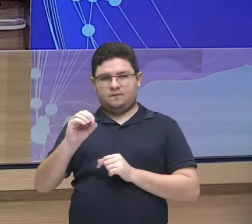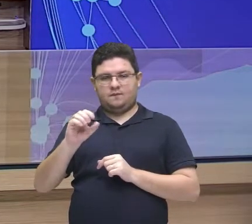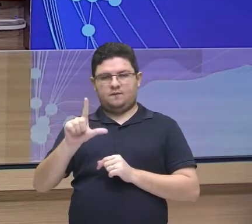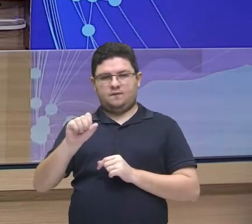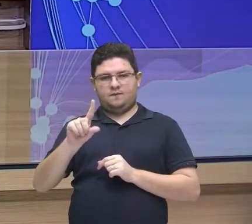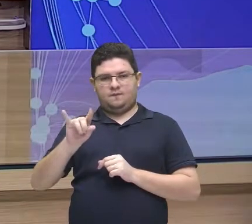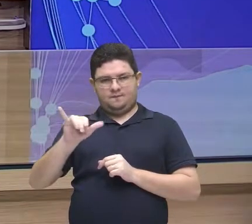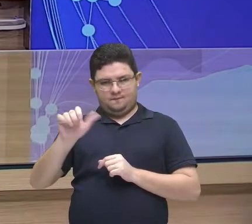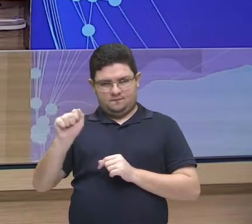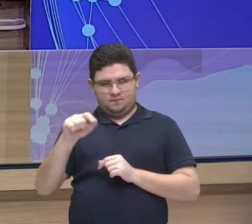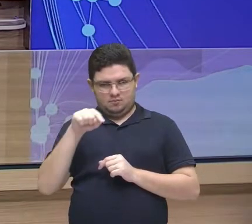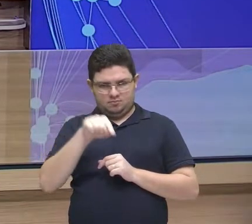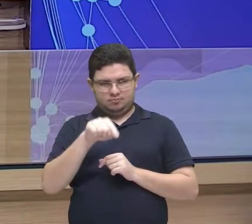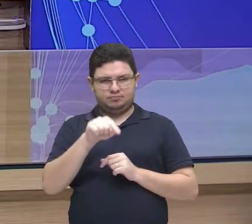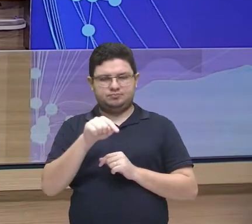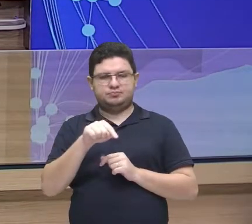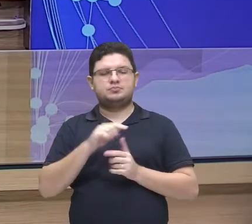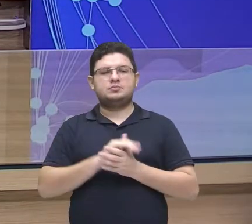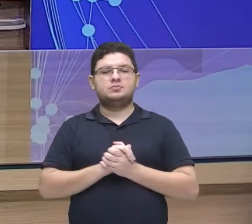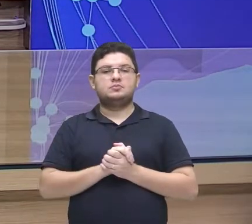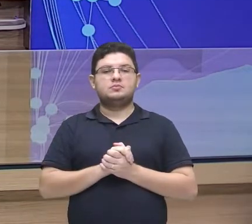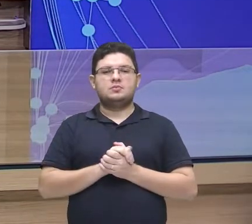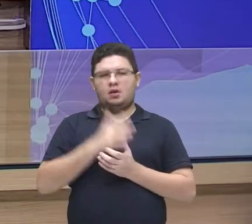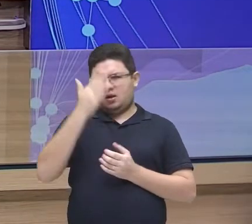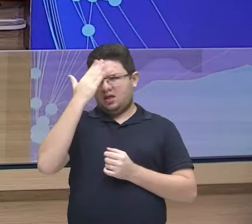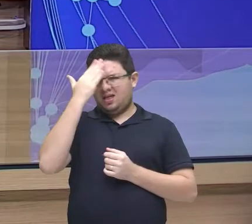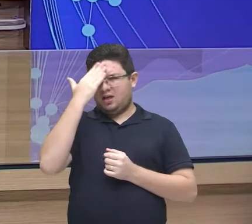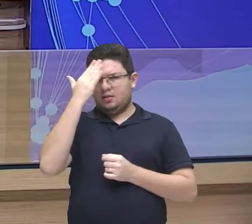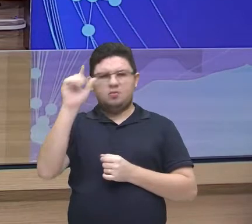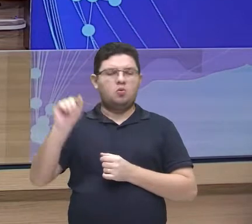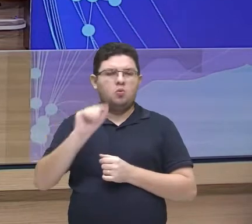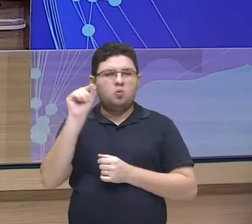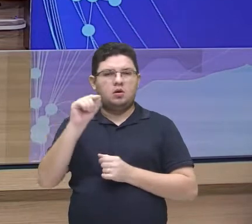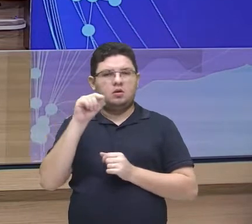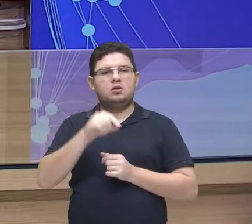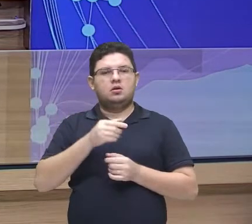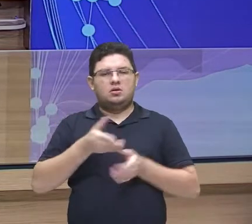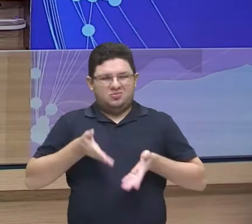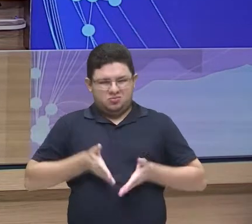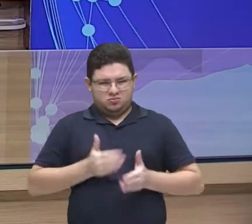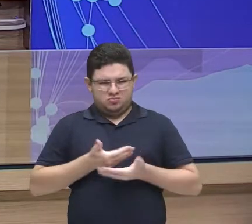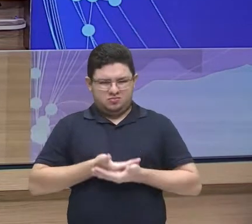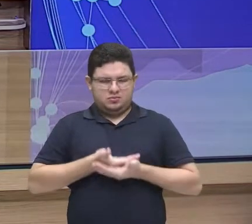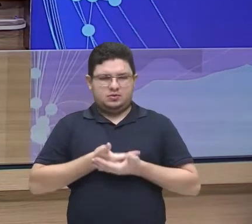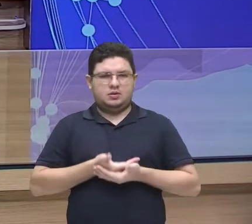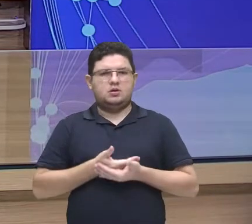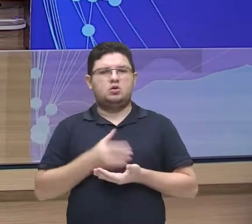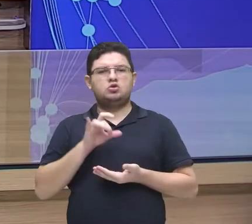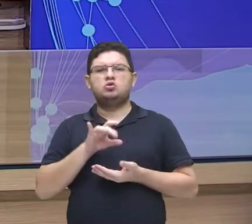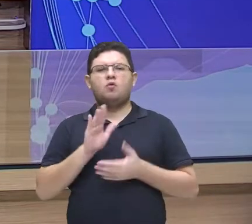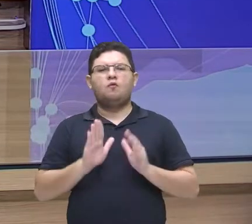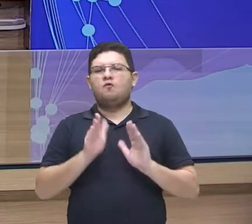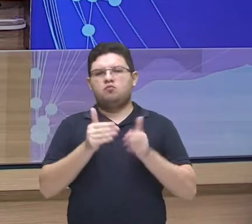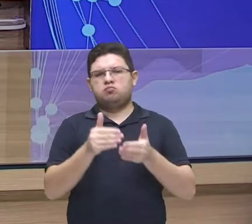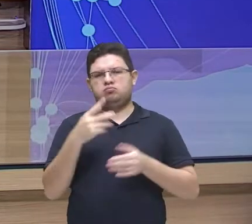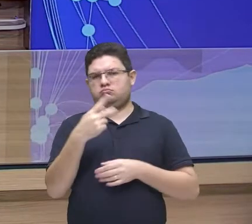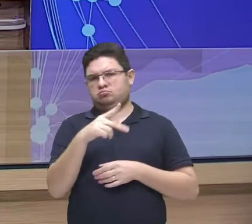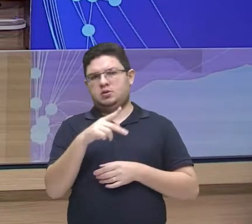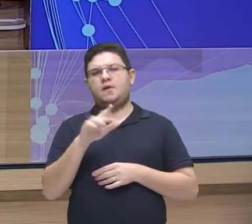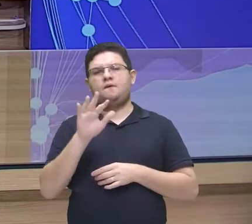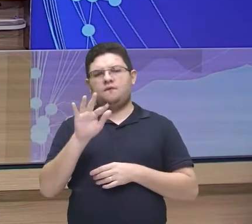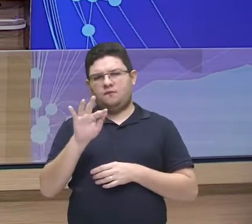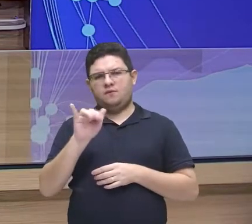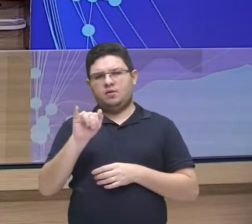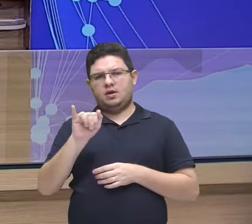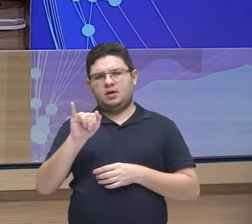o recém-nascido ele só tem o atendimento das necessidades fisiológicas dele. Então, quando ele chora, se ele